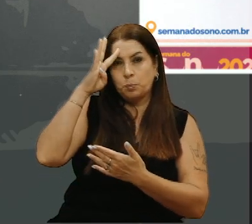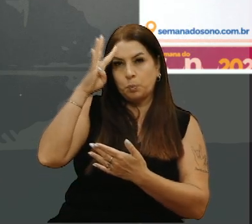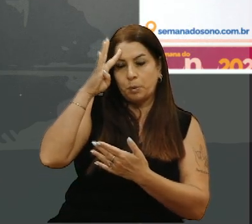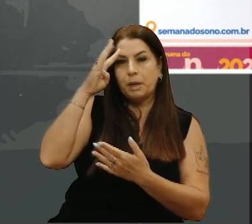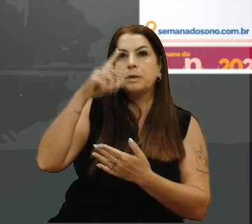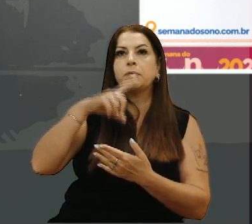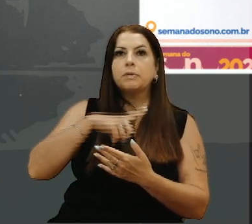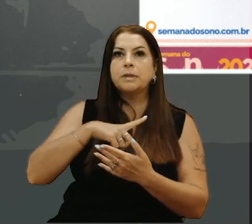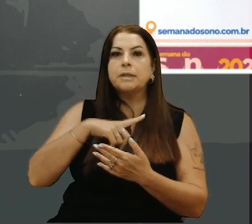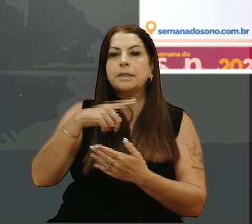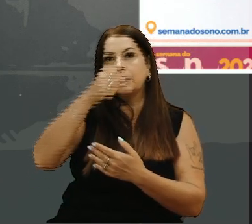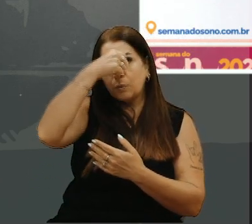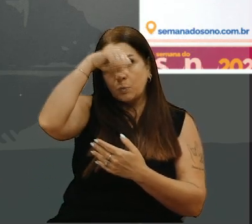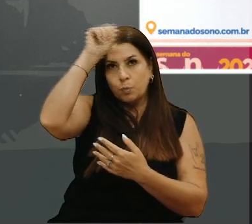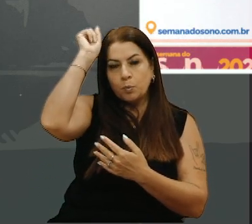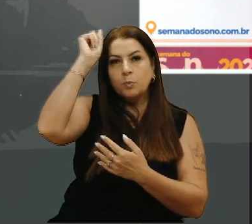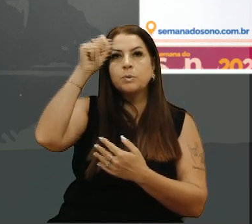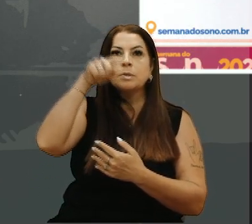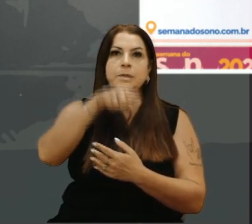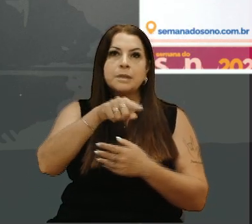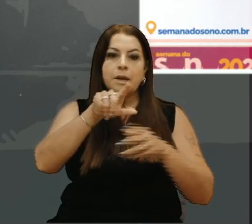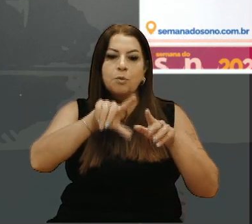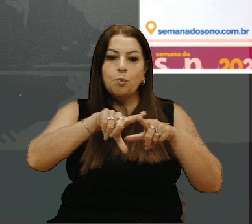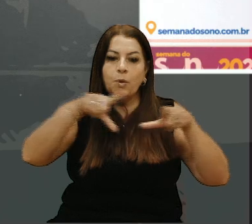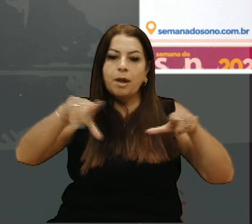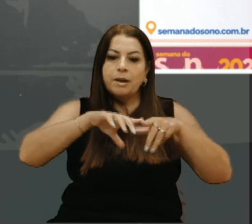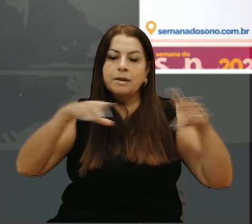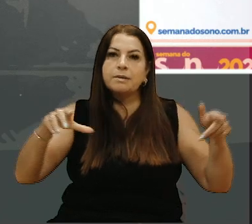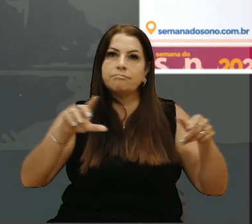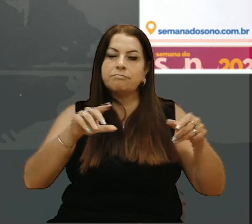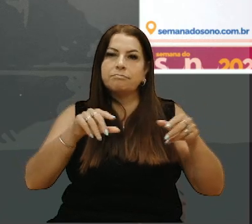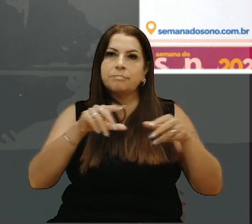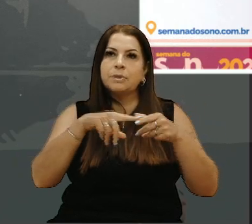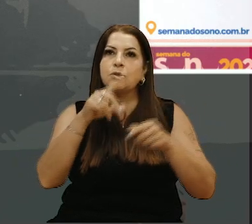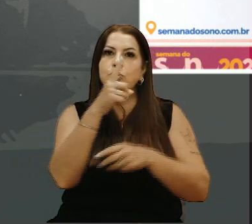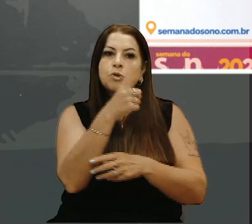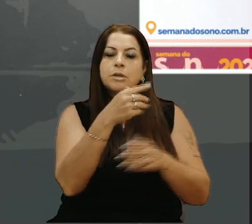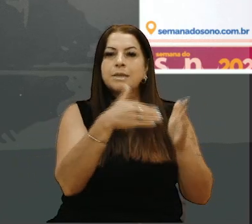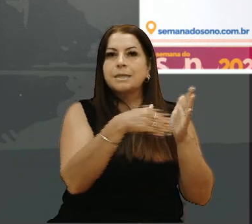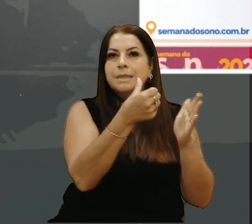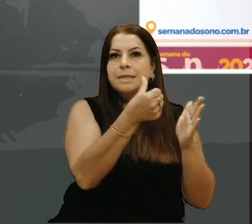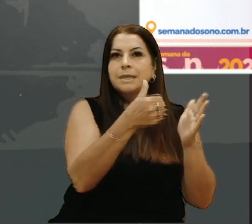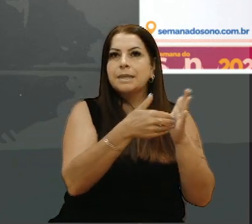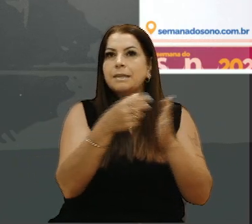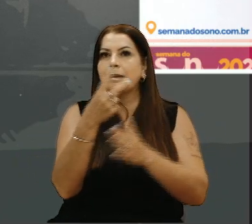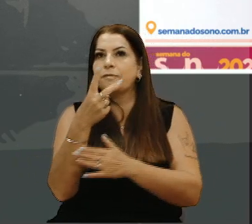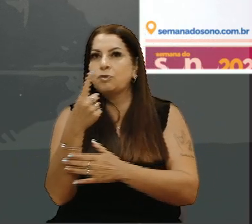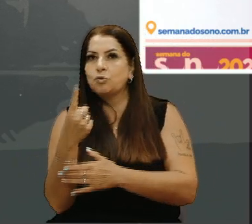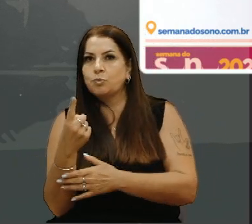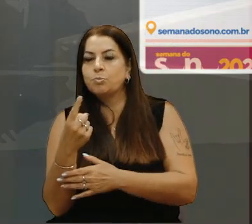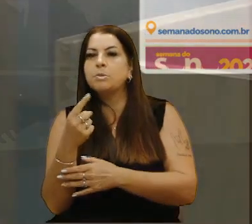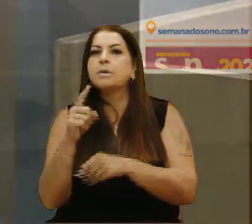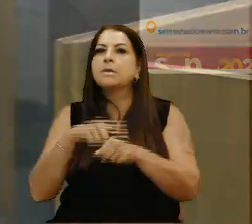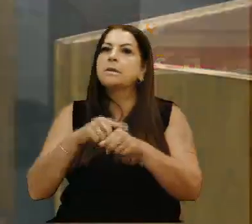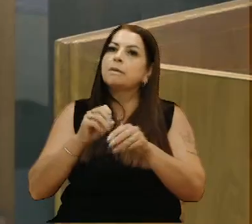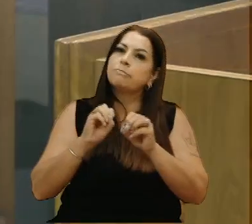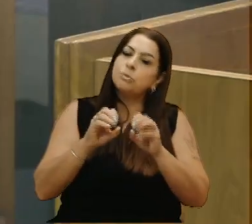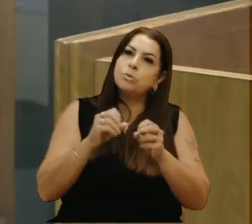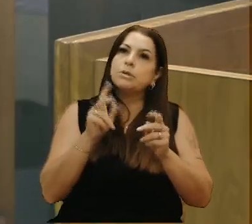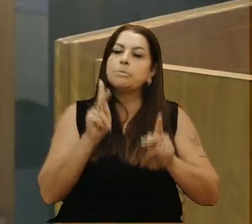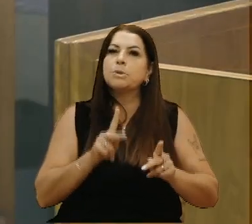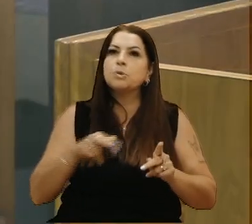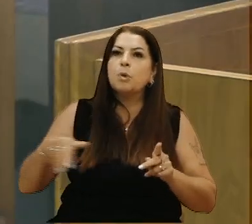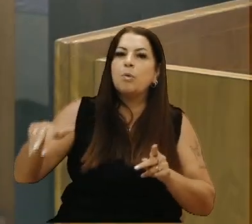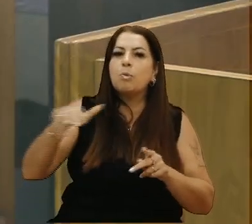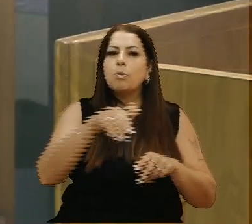nós vamos estar na UX, na Galeria Universitária, das 18 às 21 horas, também educando as pessoas que estiverem